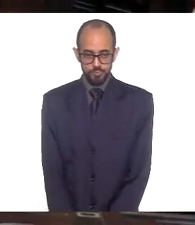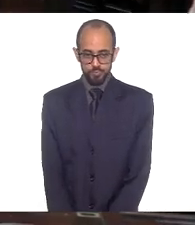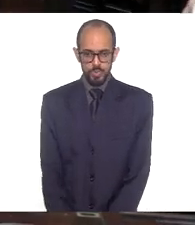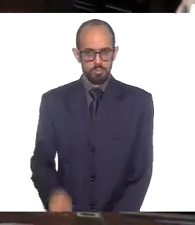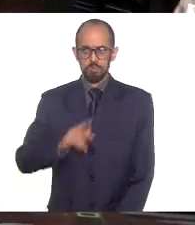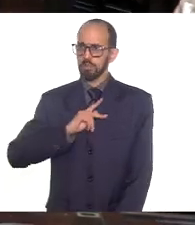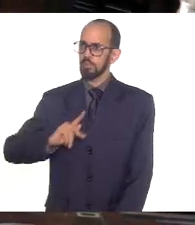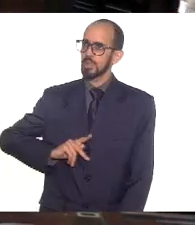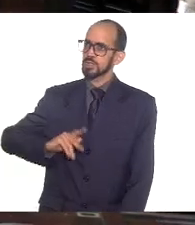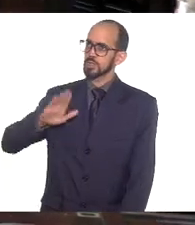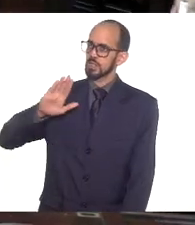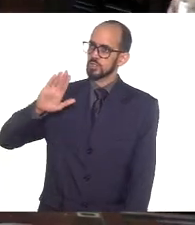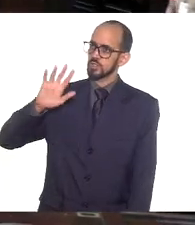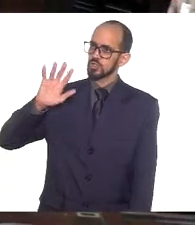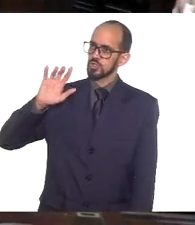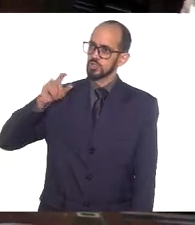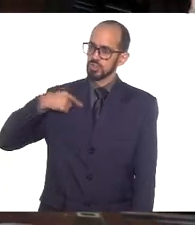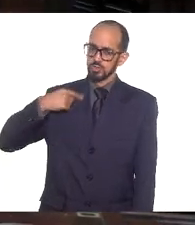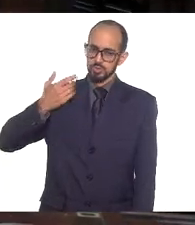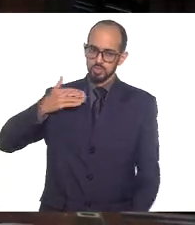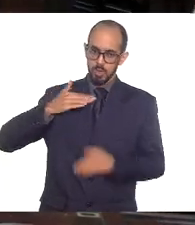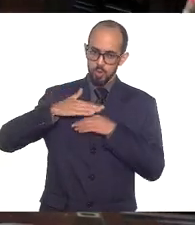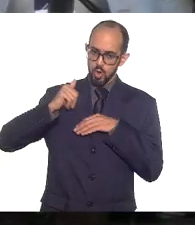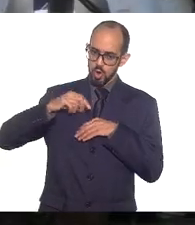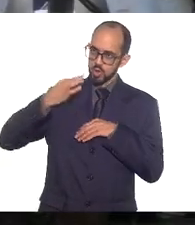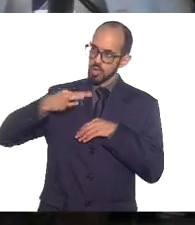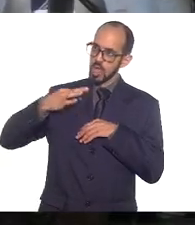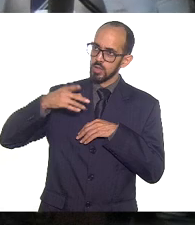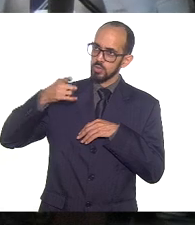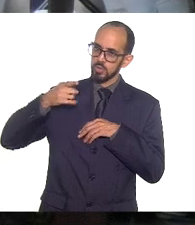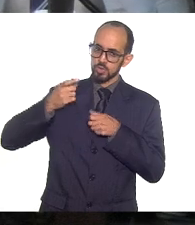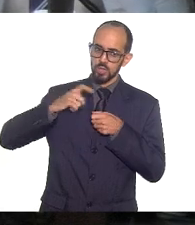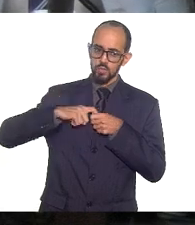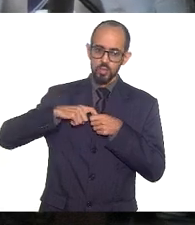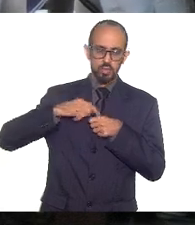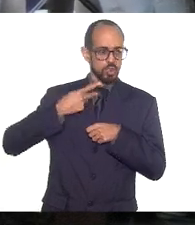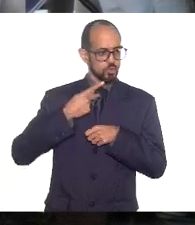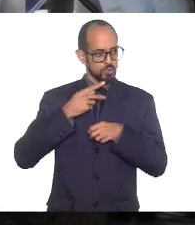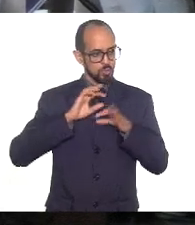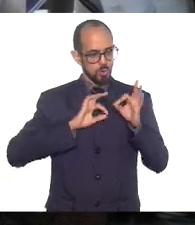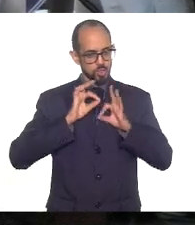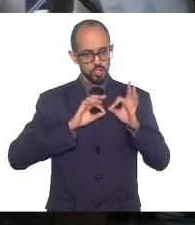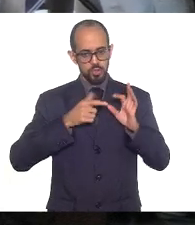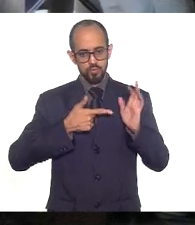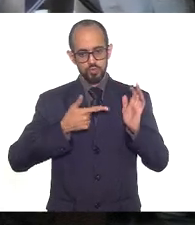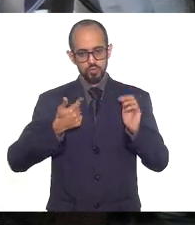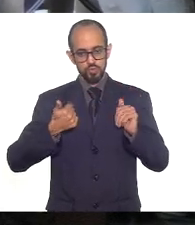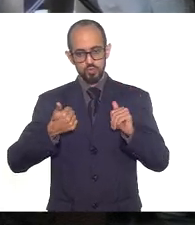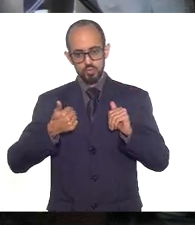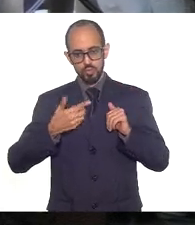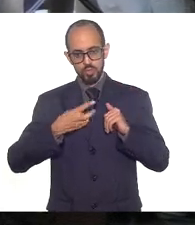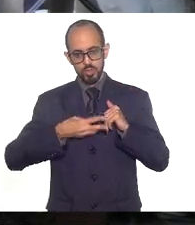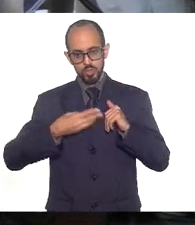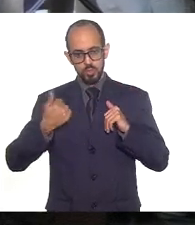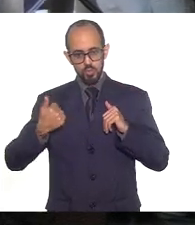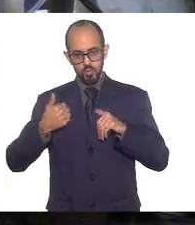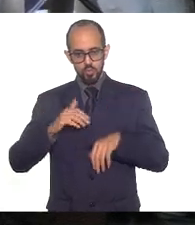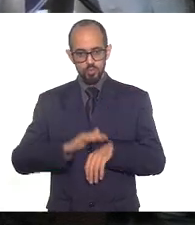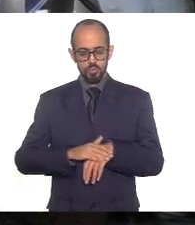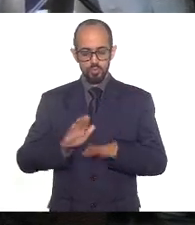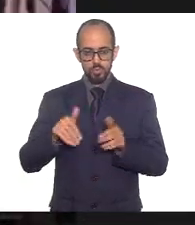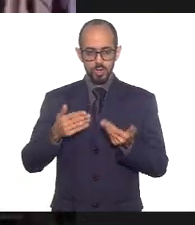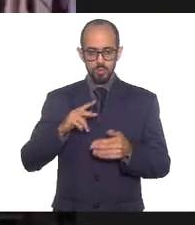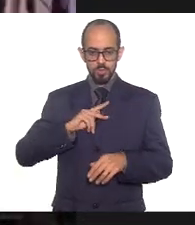entendi me chamou para voltar vou estamos voltando ao projeto vossa excelência 21/31 é